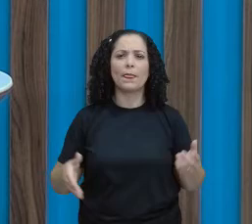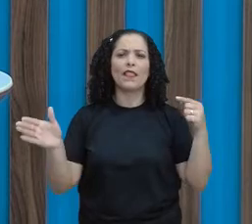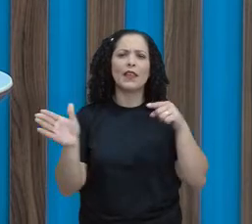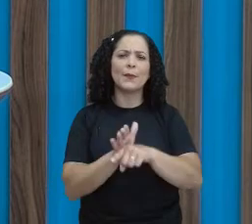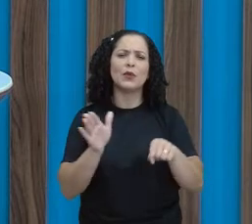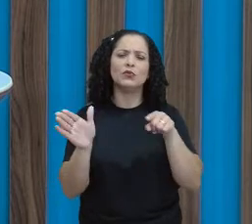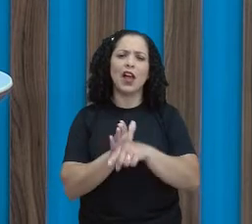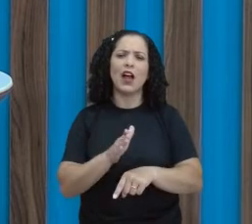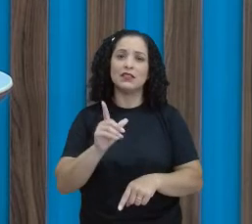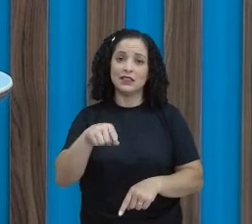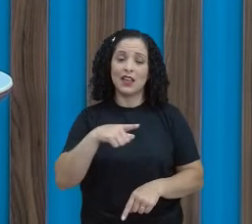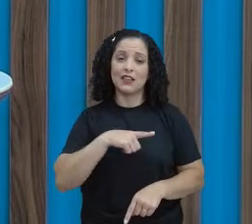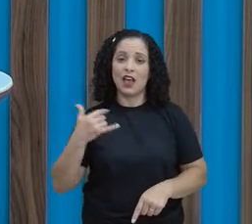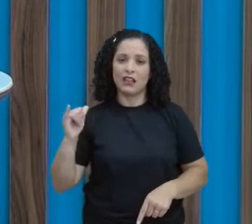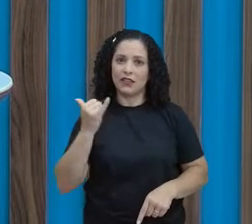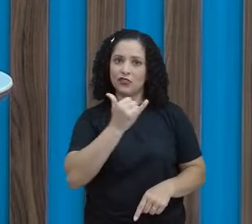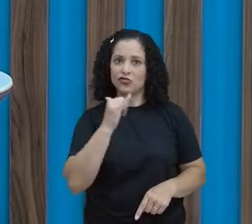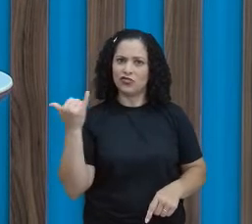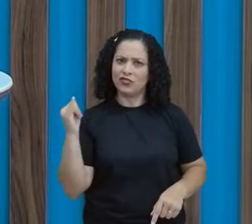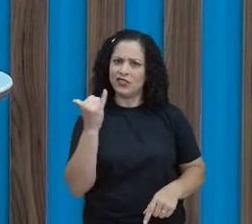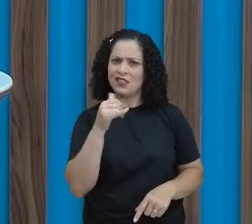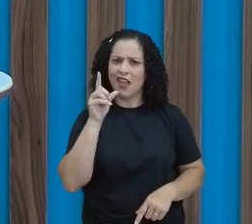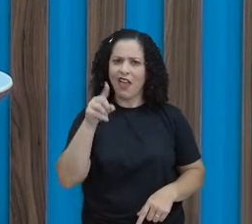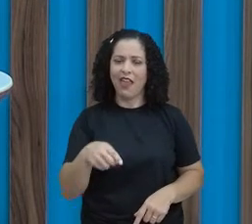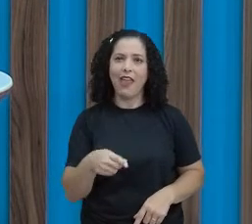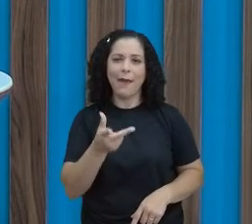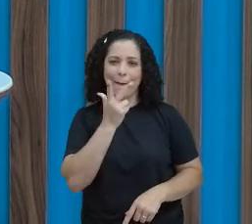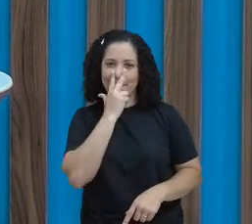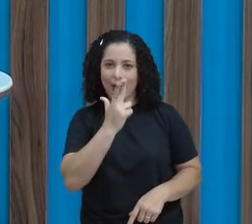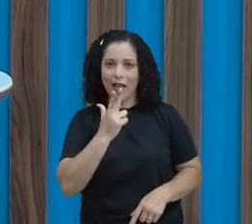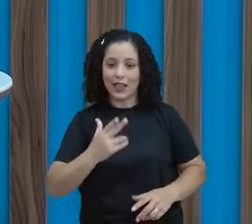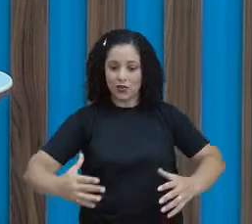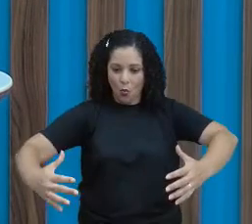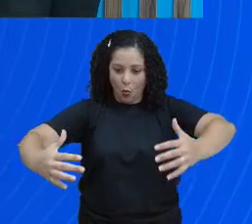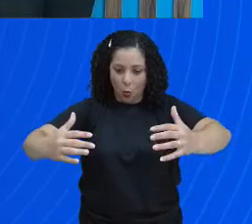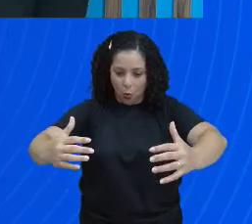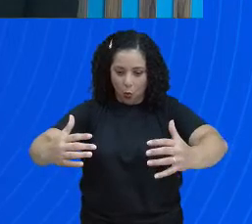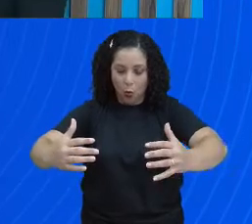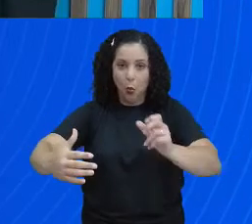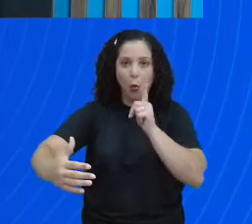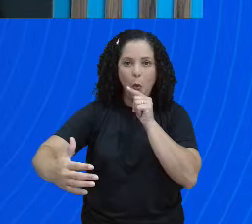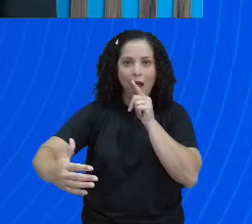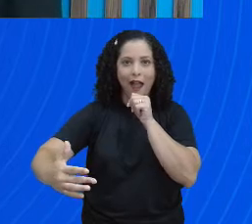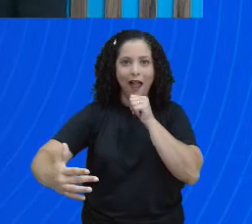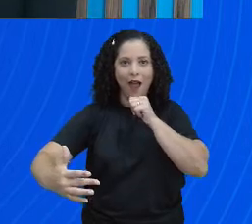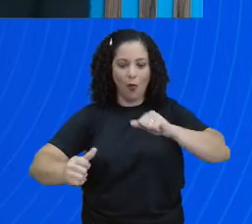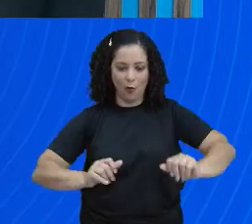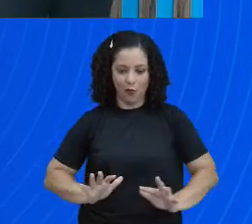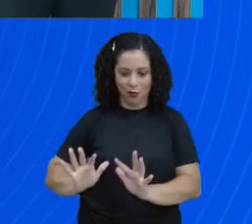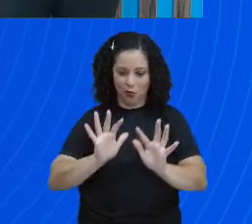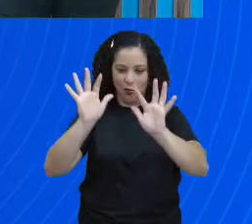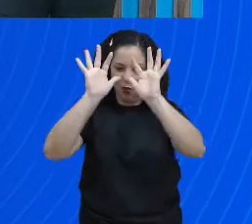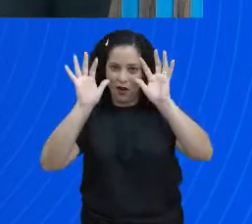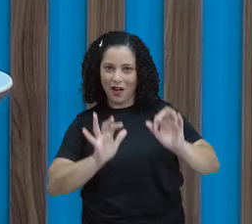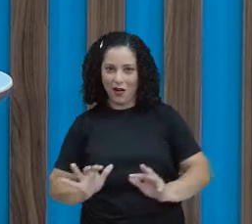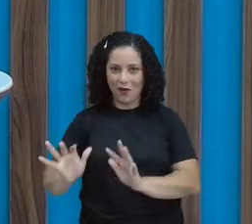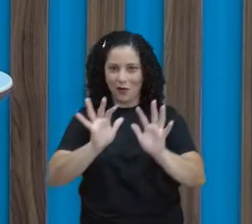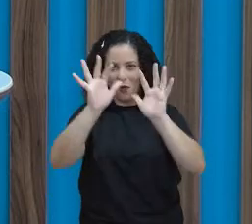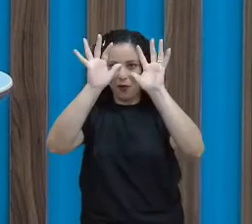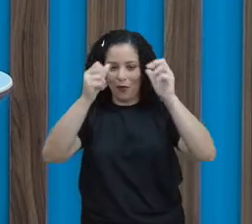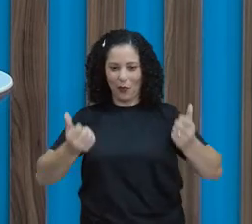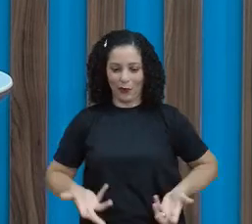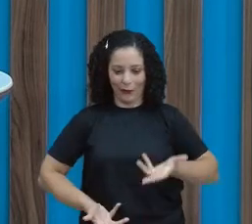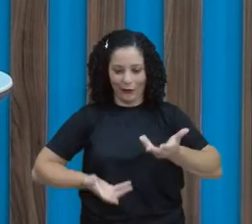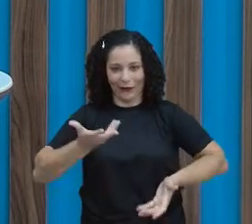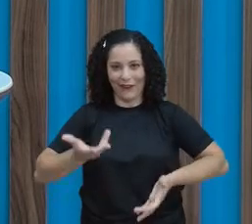energia nuclear é um grande caldeirão de água fervendo. Eita! E aí, o que a gente vai responder,